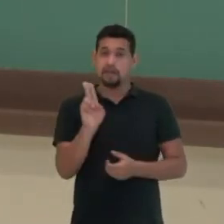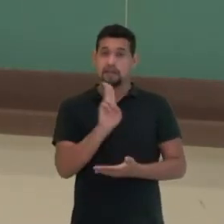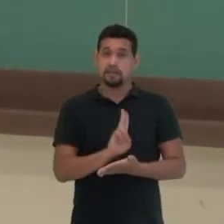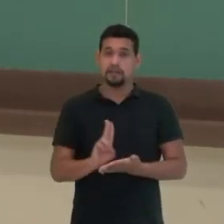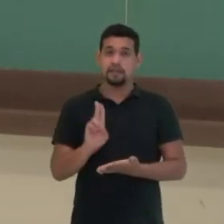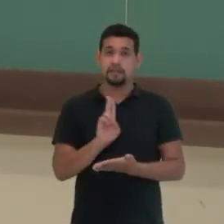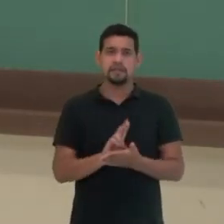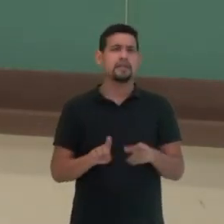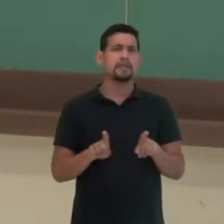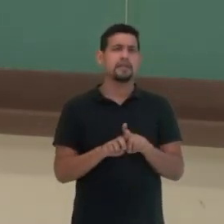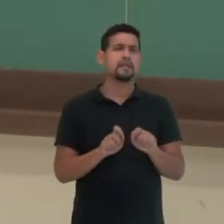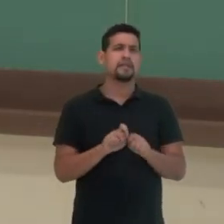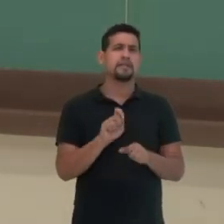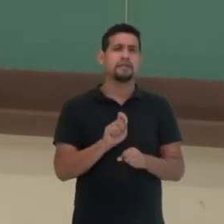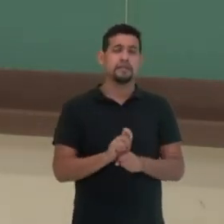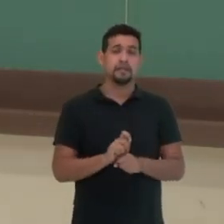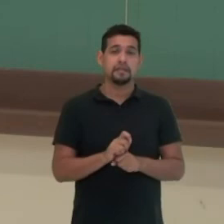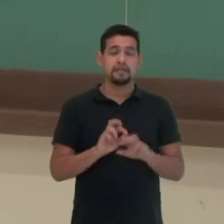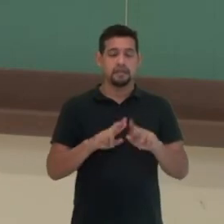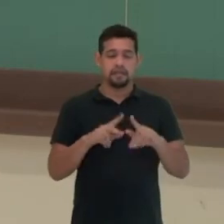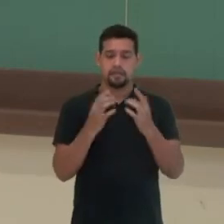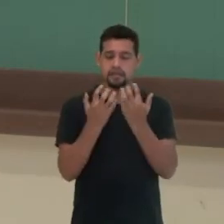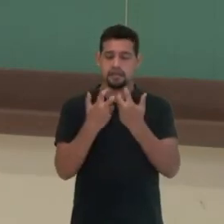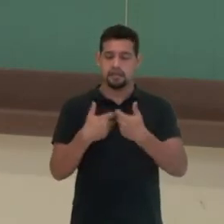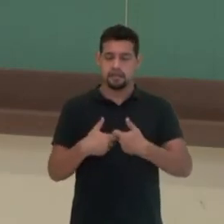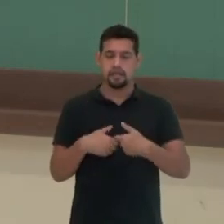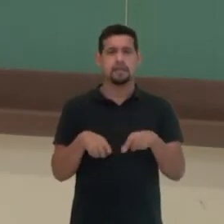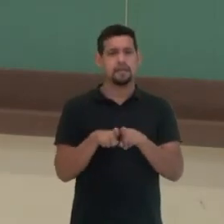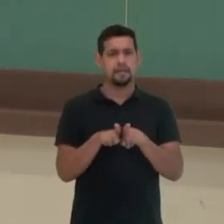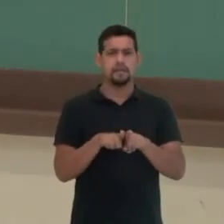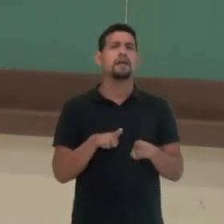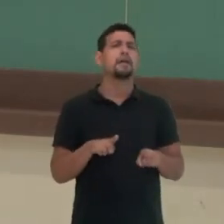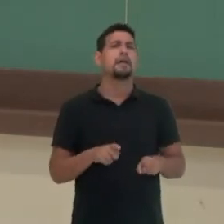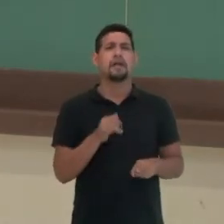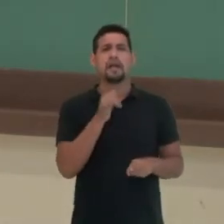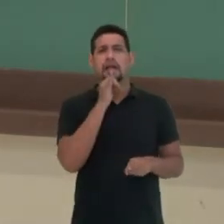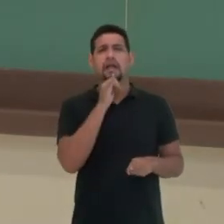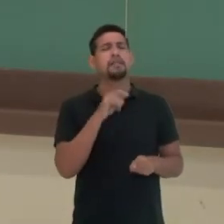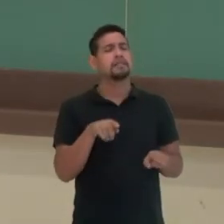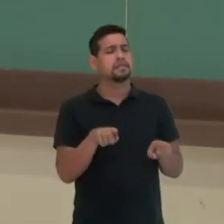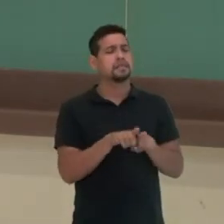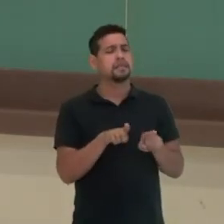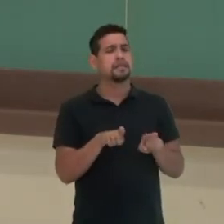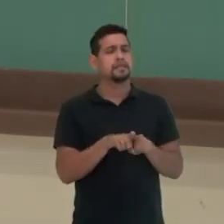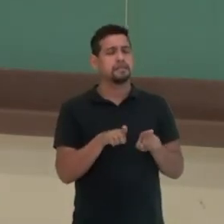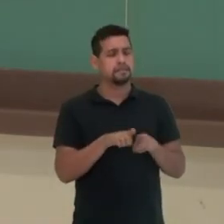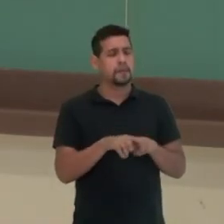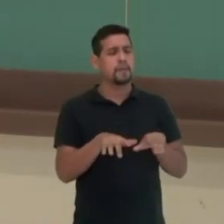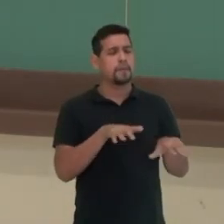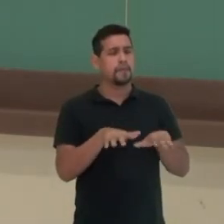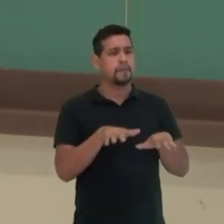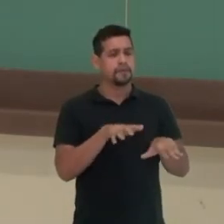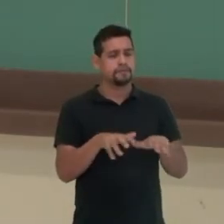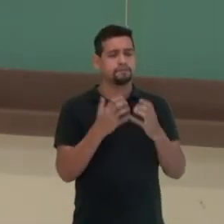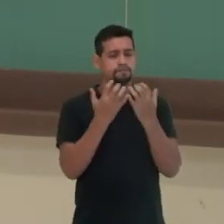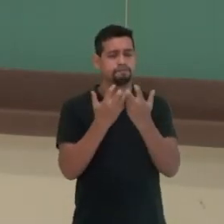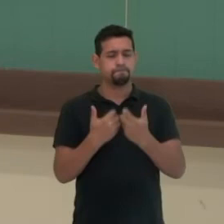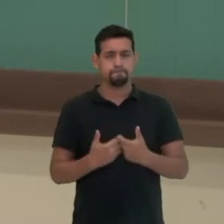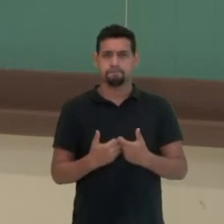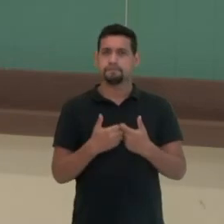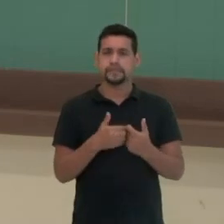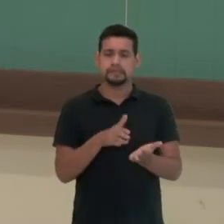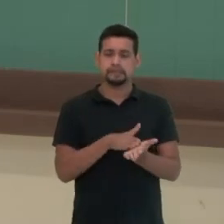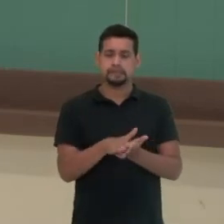engrenagem faça com que elas, as engrenagens vizinhas, né, elas também se movimentem sem